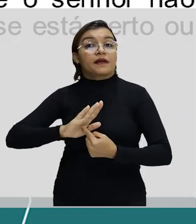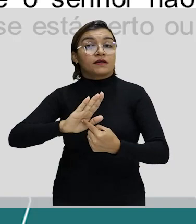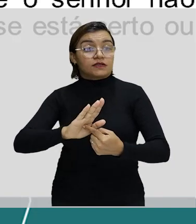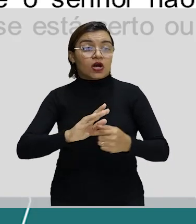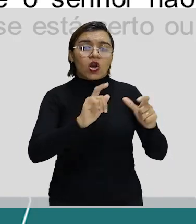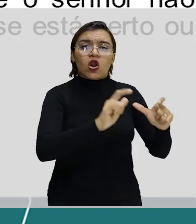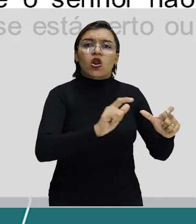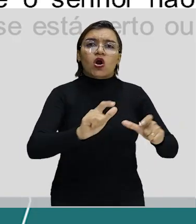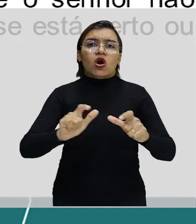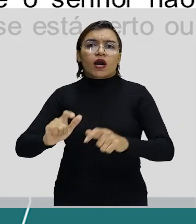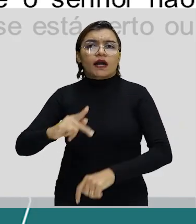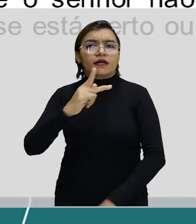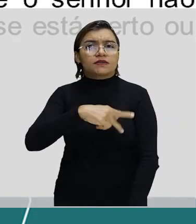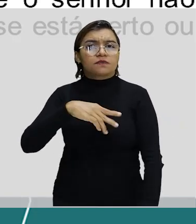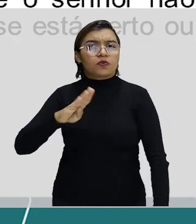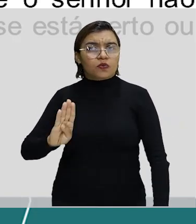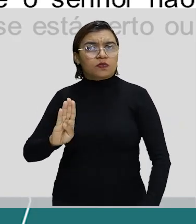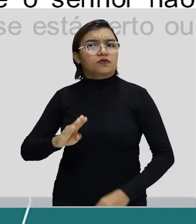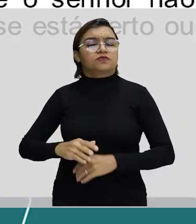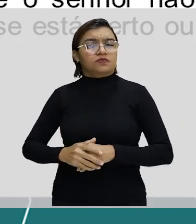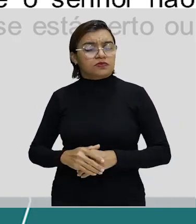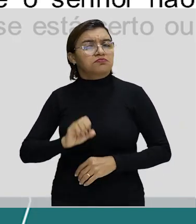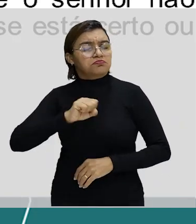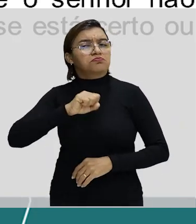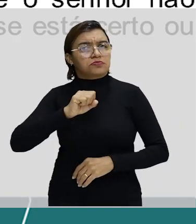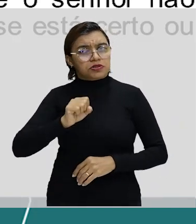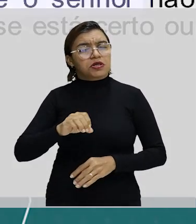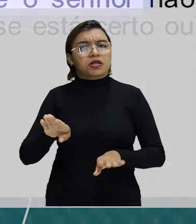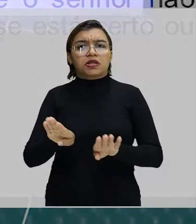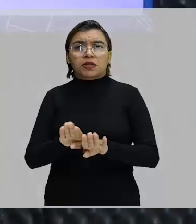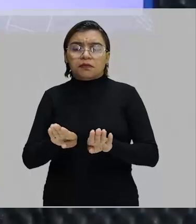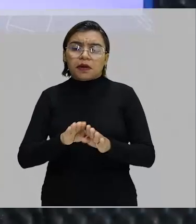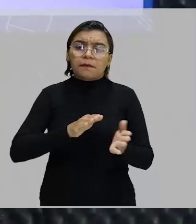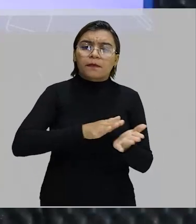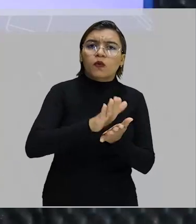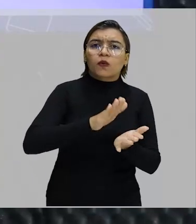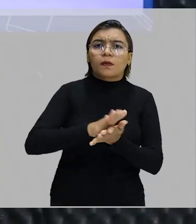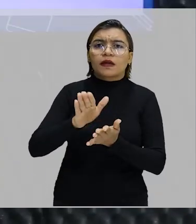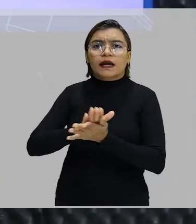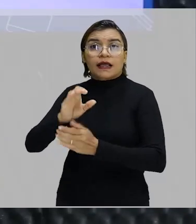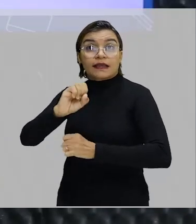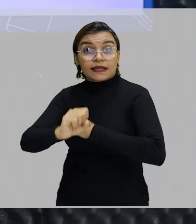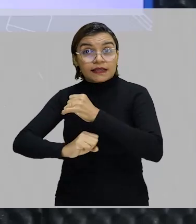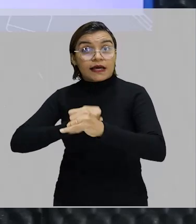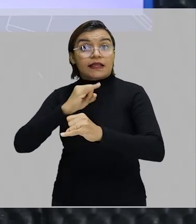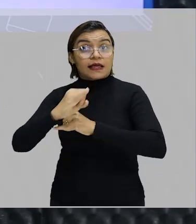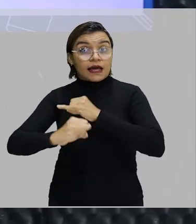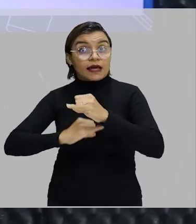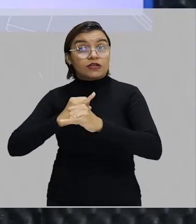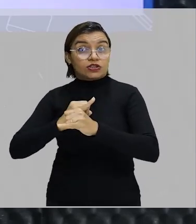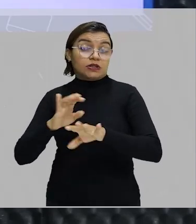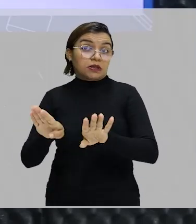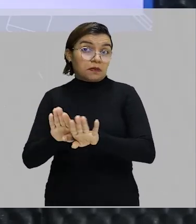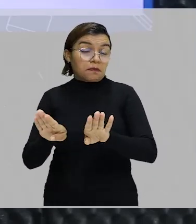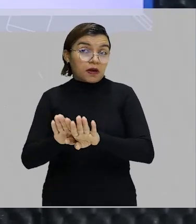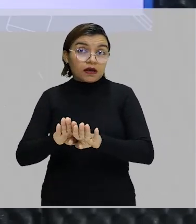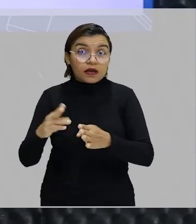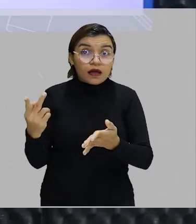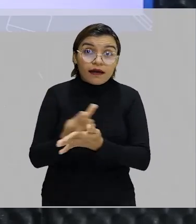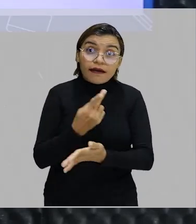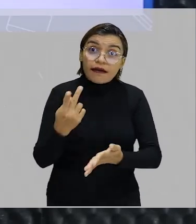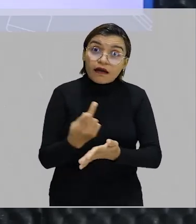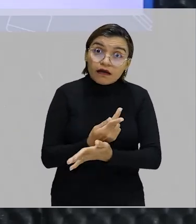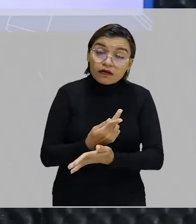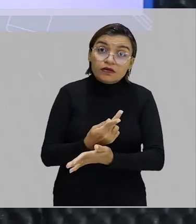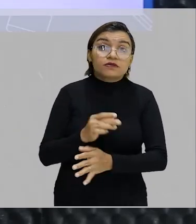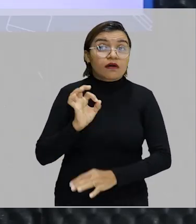locais públicos. Outros foram publicados em páginas na internet, com erros. Acontece?